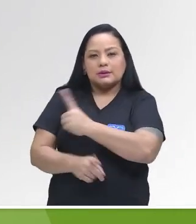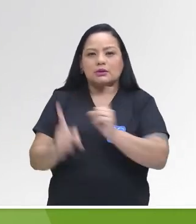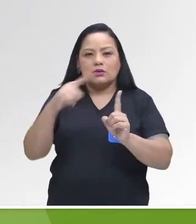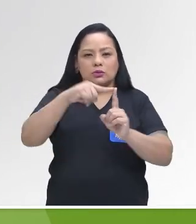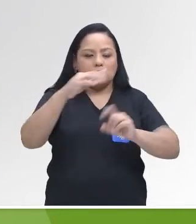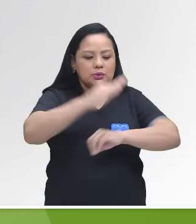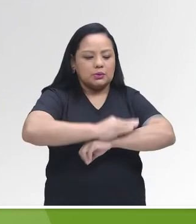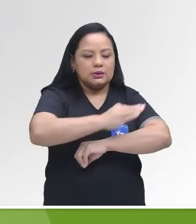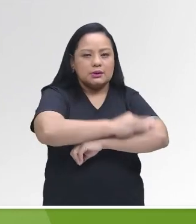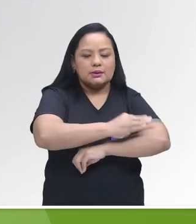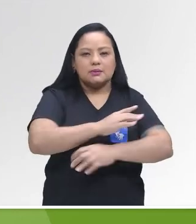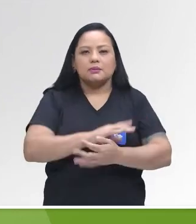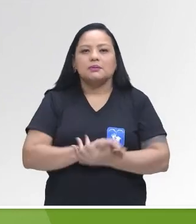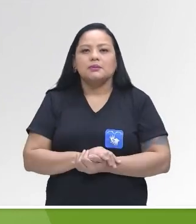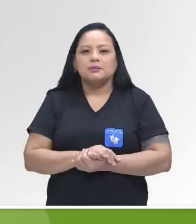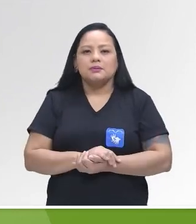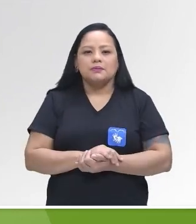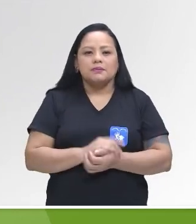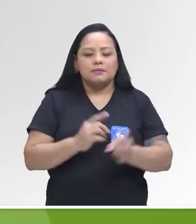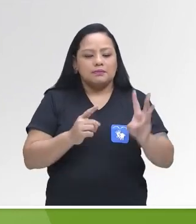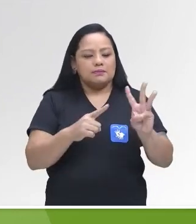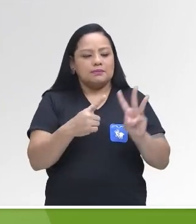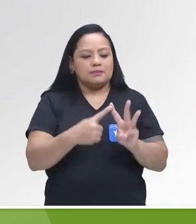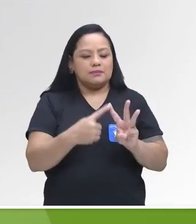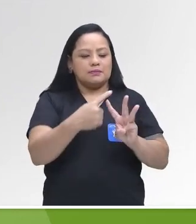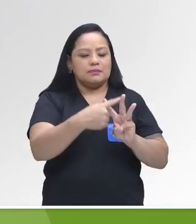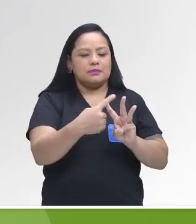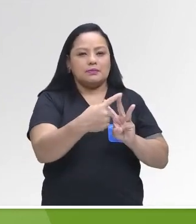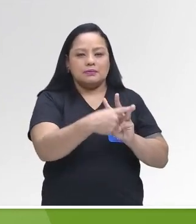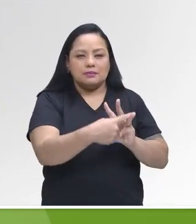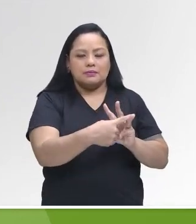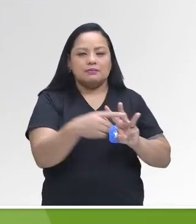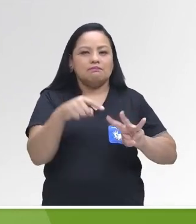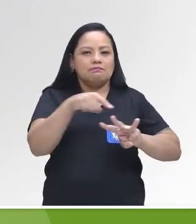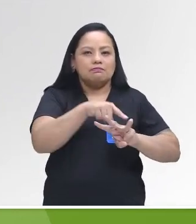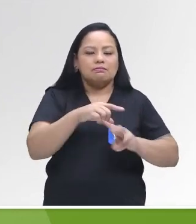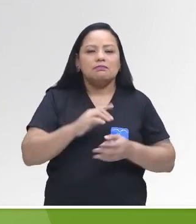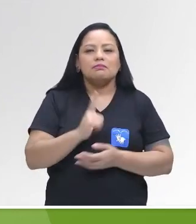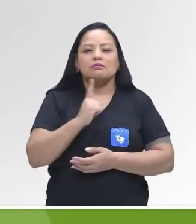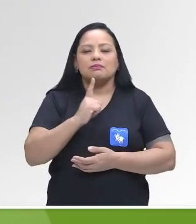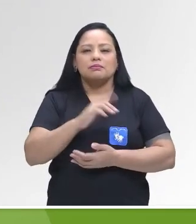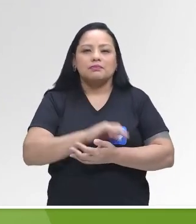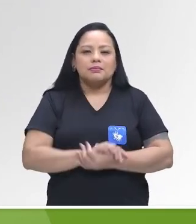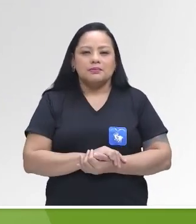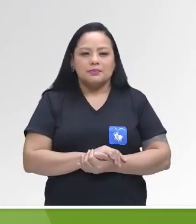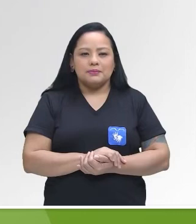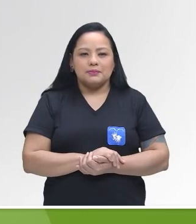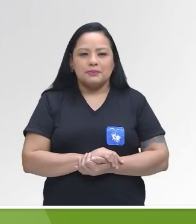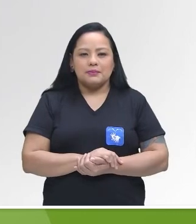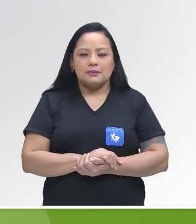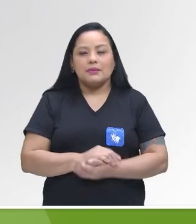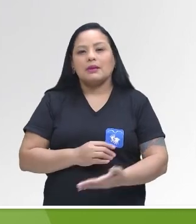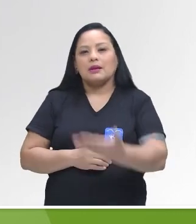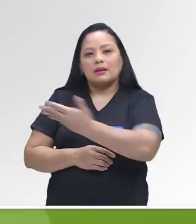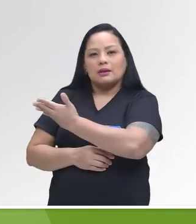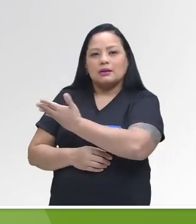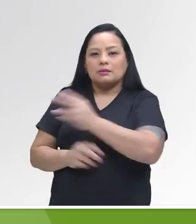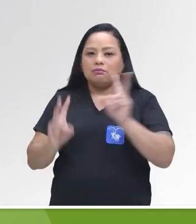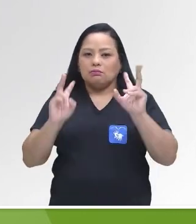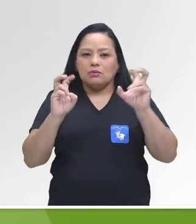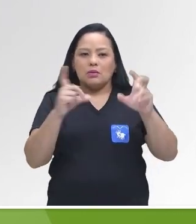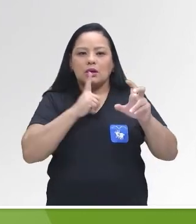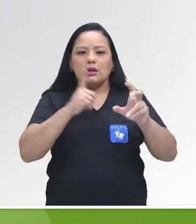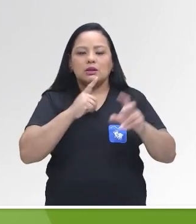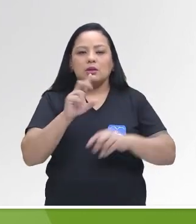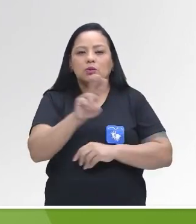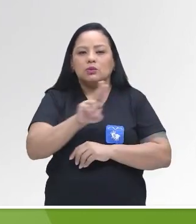Então, possuem essas membranas entre os dedos delas, tá certo? As pererecas vão ter o que a